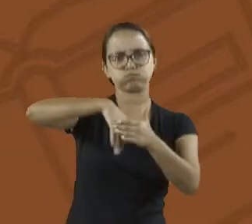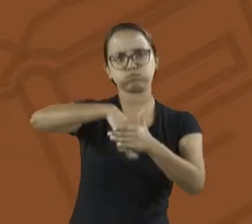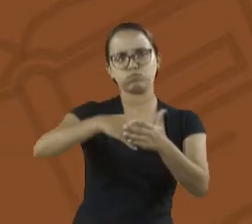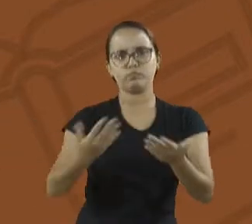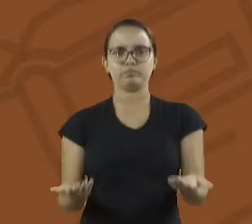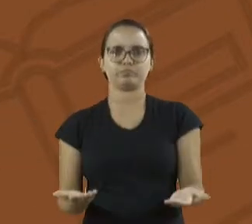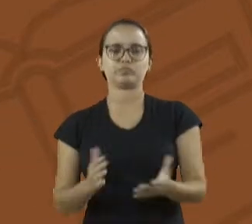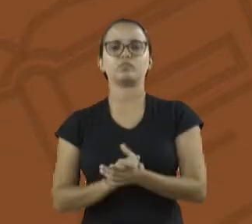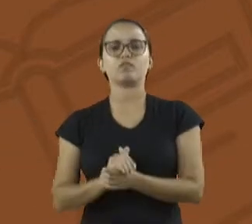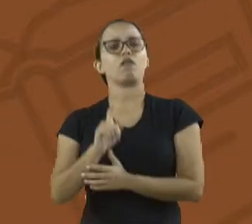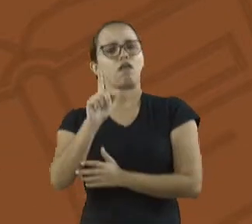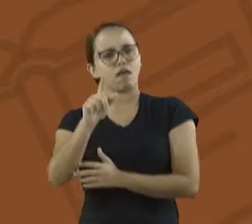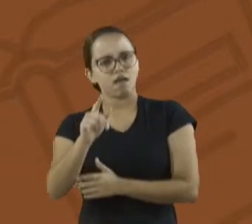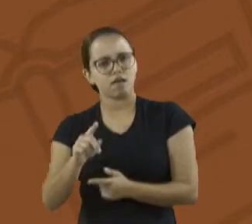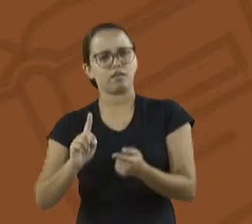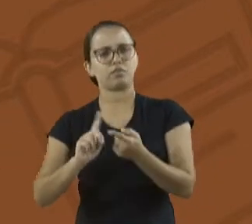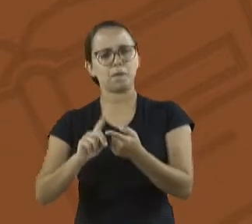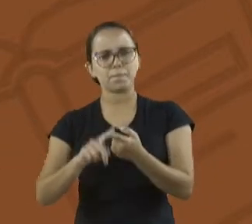ali,